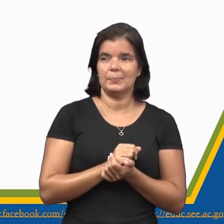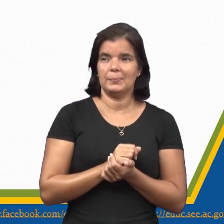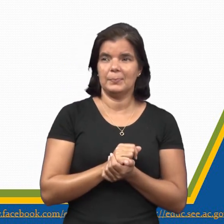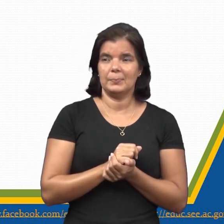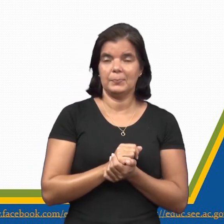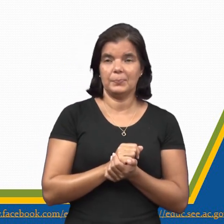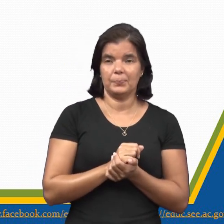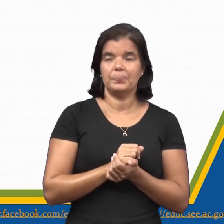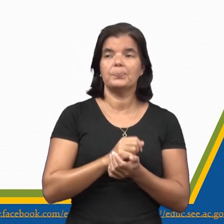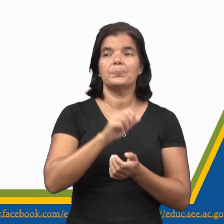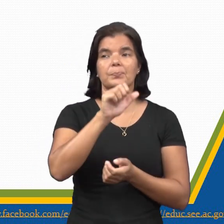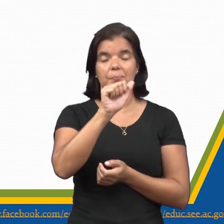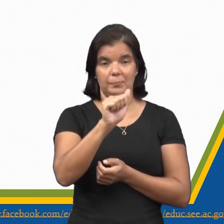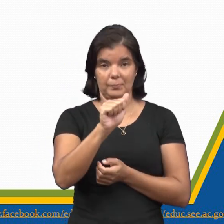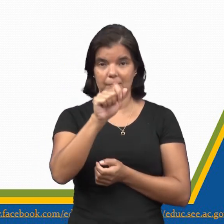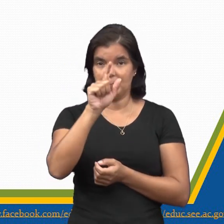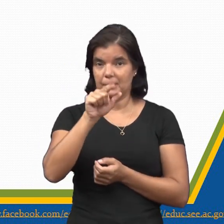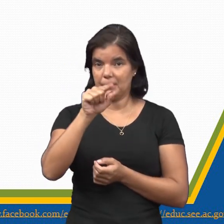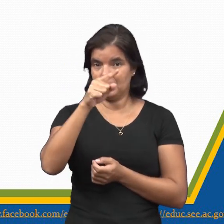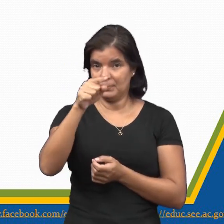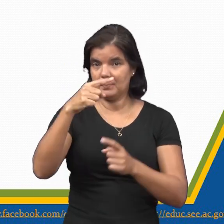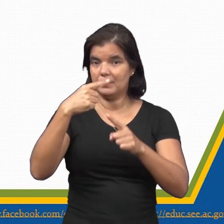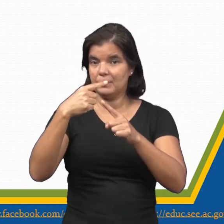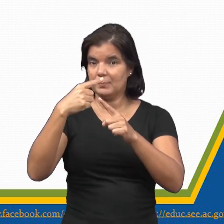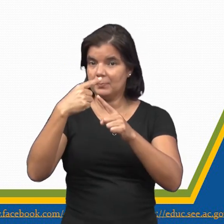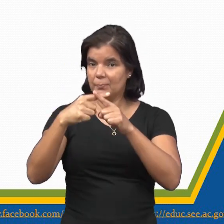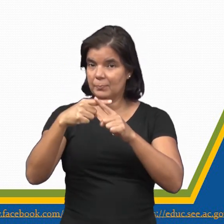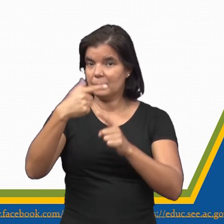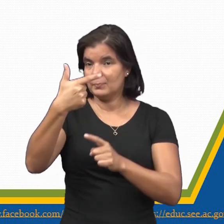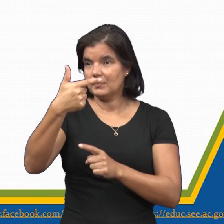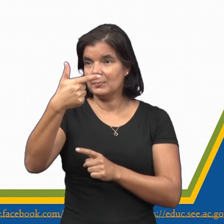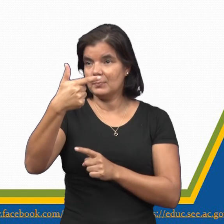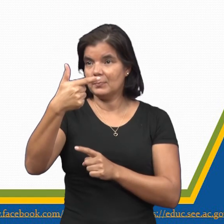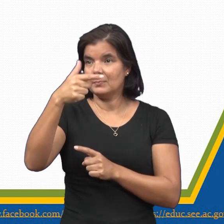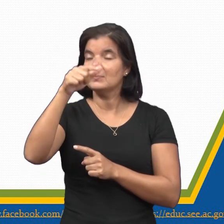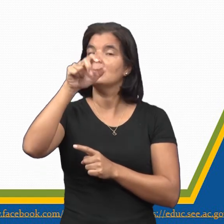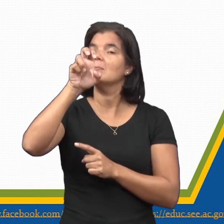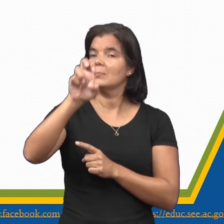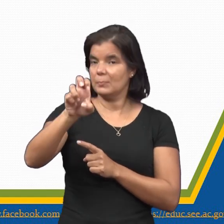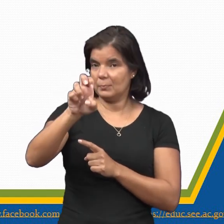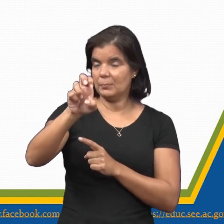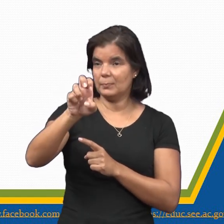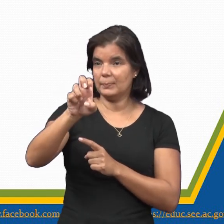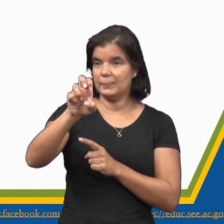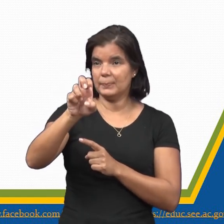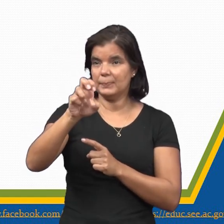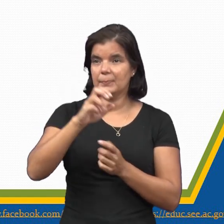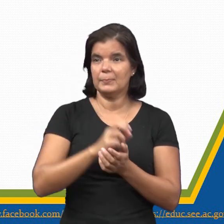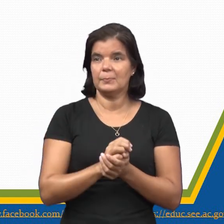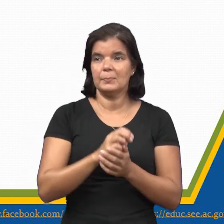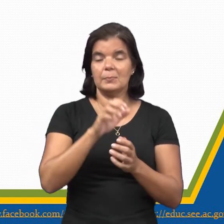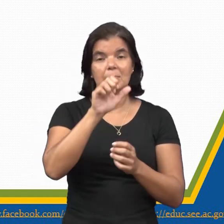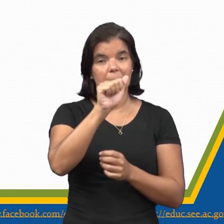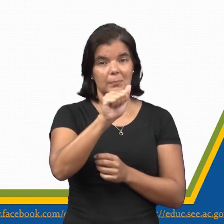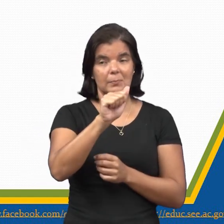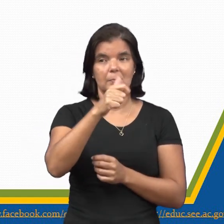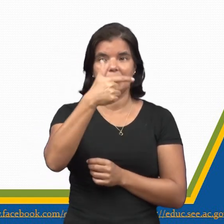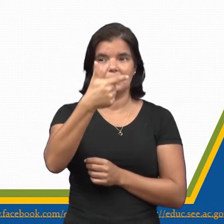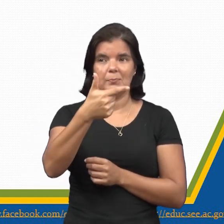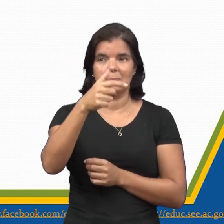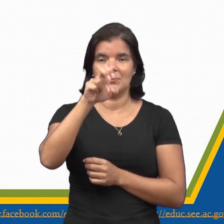A área do círculo igual a π vezes quem é o raio, 5 ao quadrado, que dá 25. E aí a área do círculo